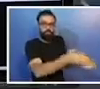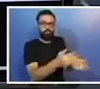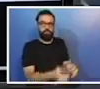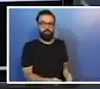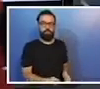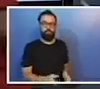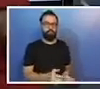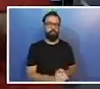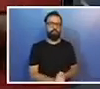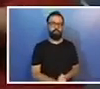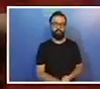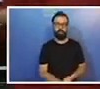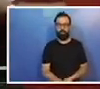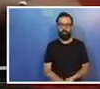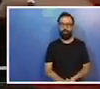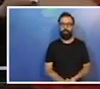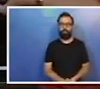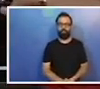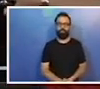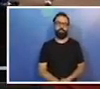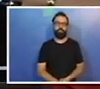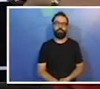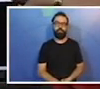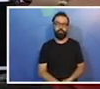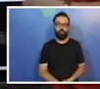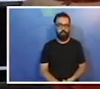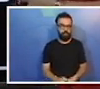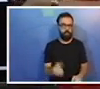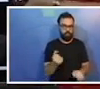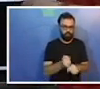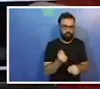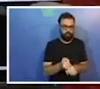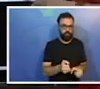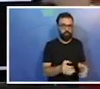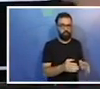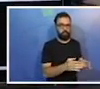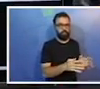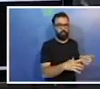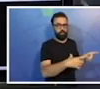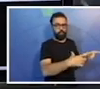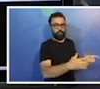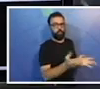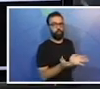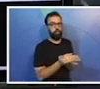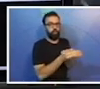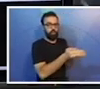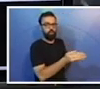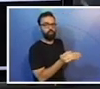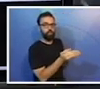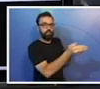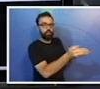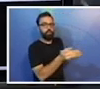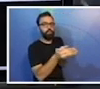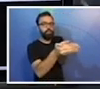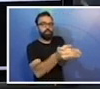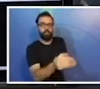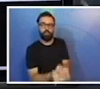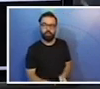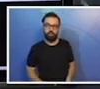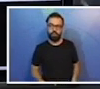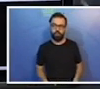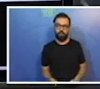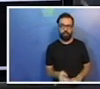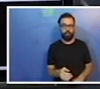mercadorias. Quando construíram aqui em Recife o Porto de Suape, tá?